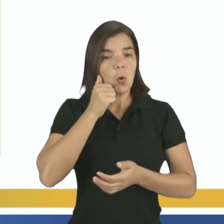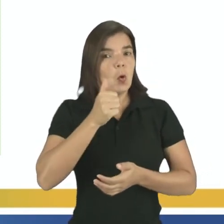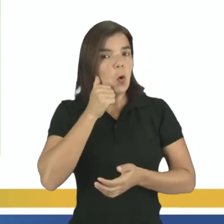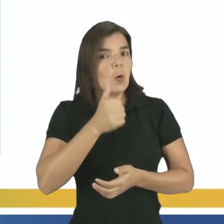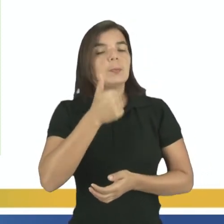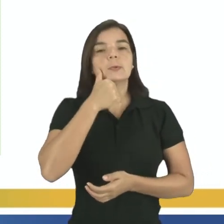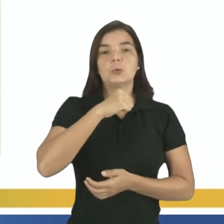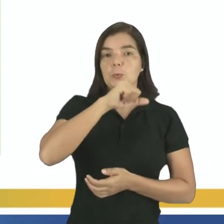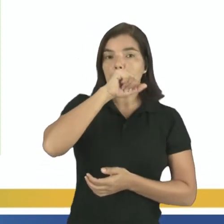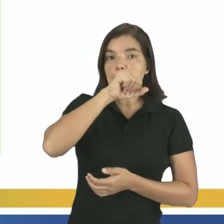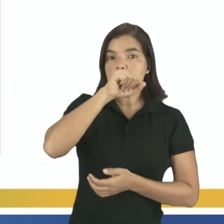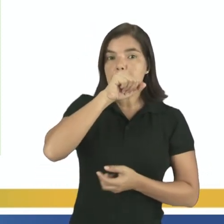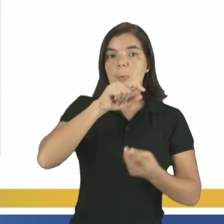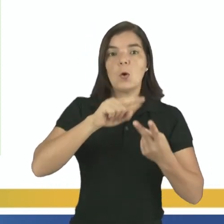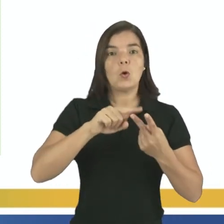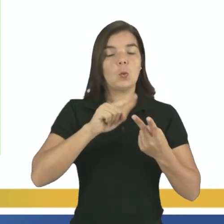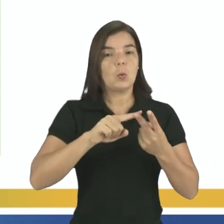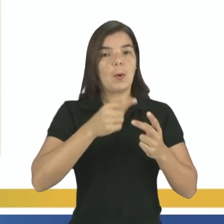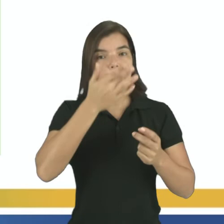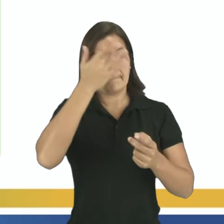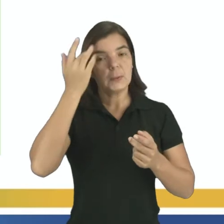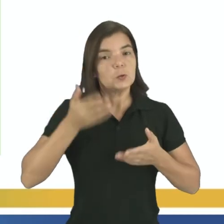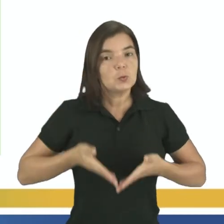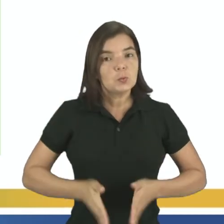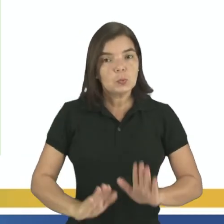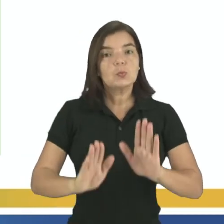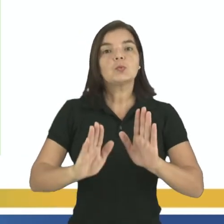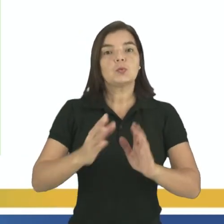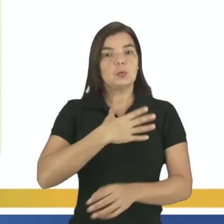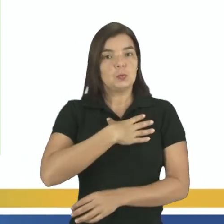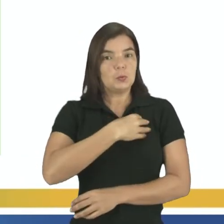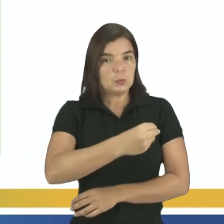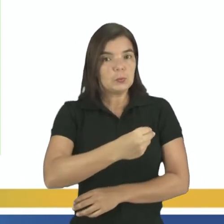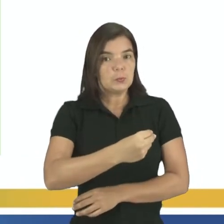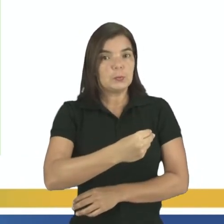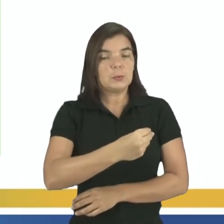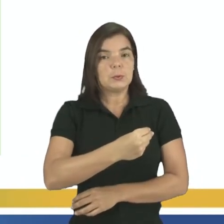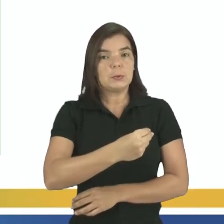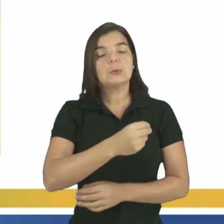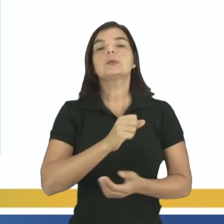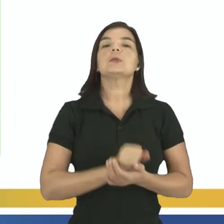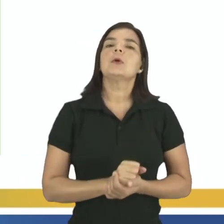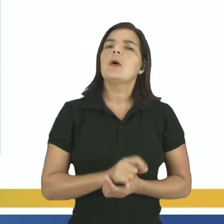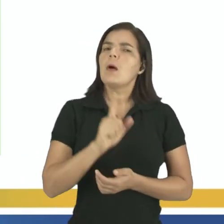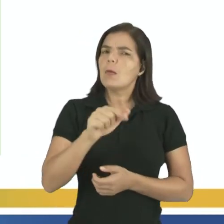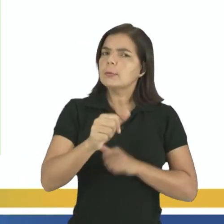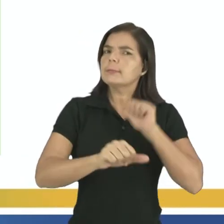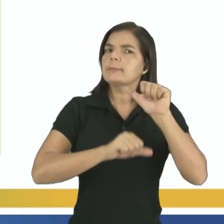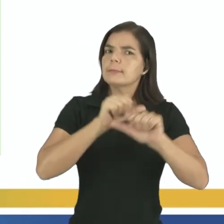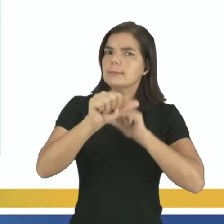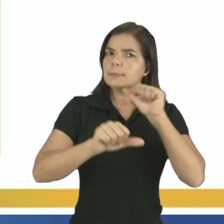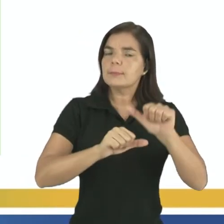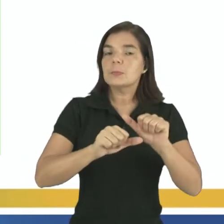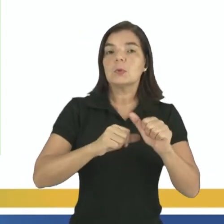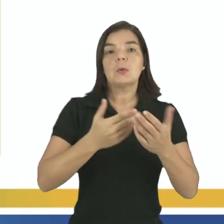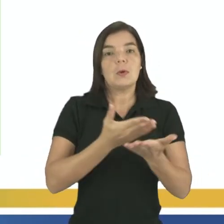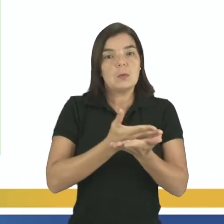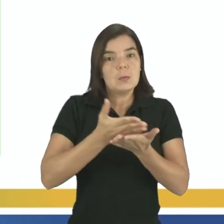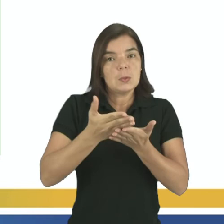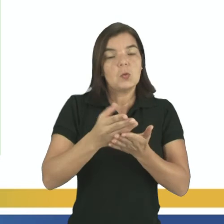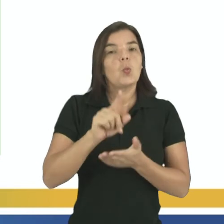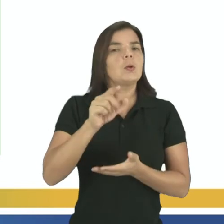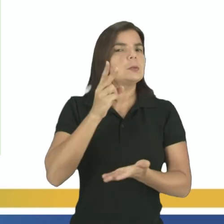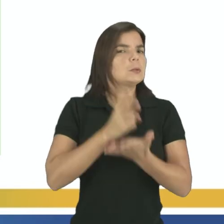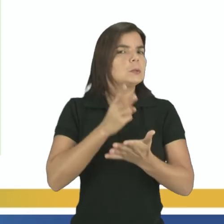de mãe, como genitore da criação dos filhos exclusivamente para ela, foi mudando. A princípio,